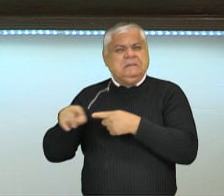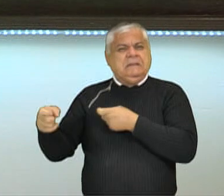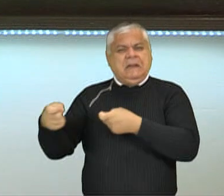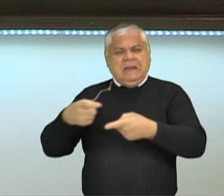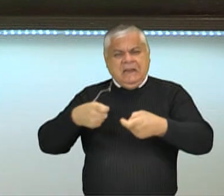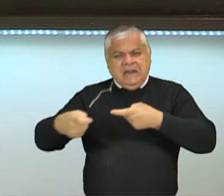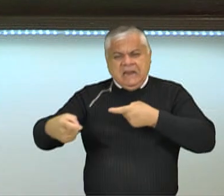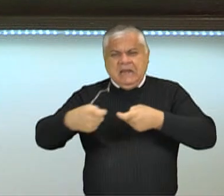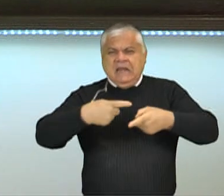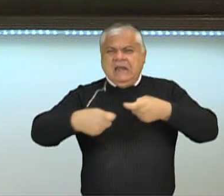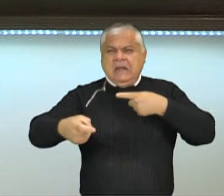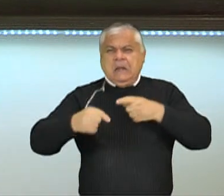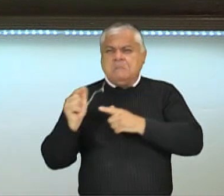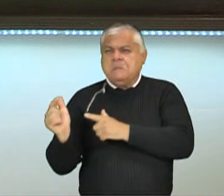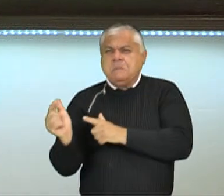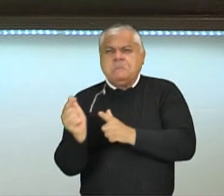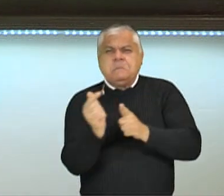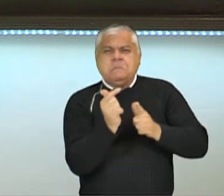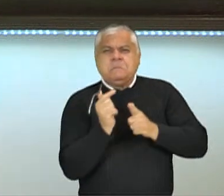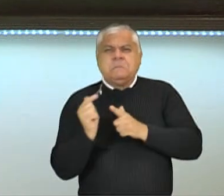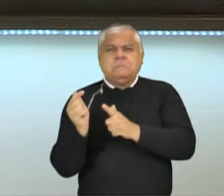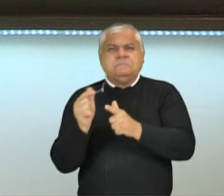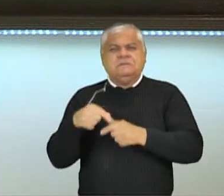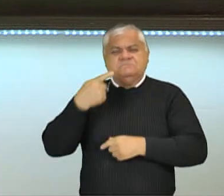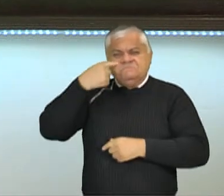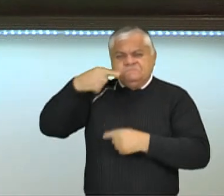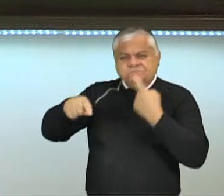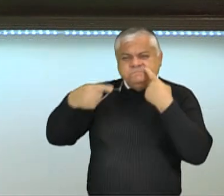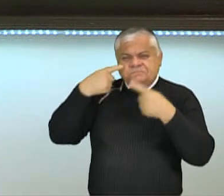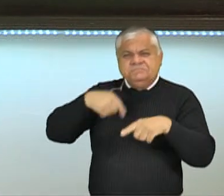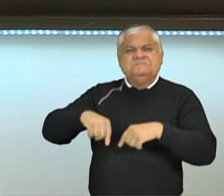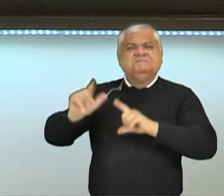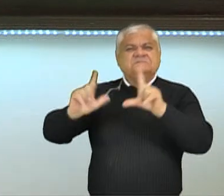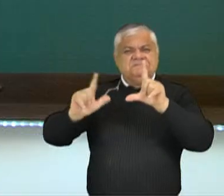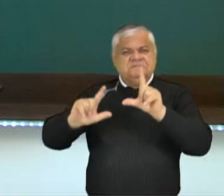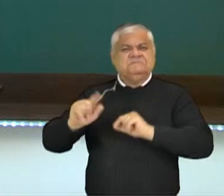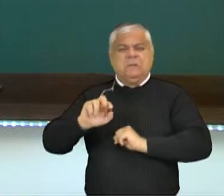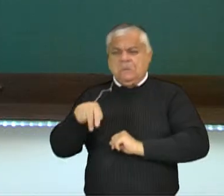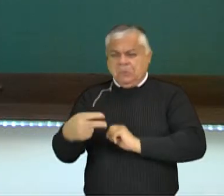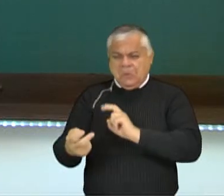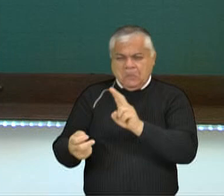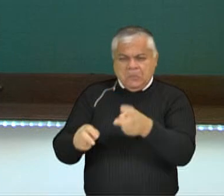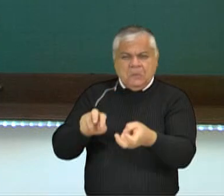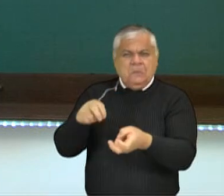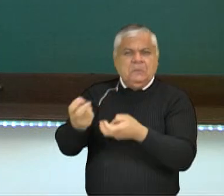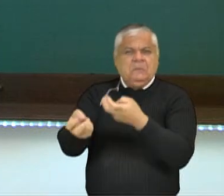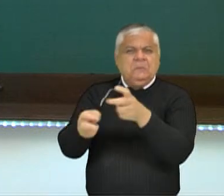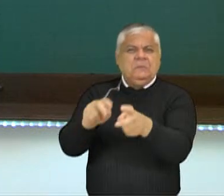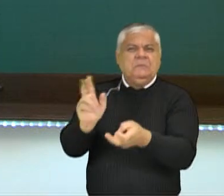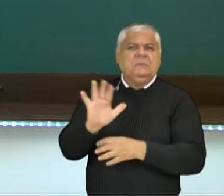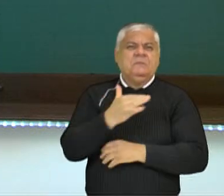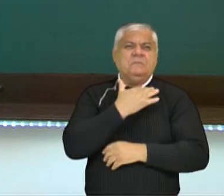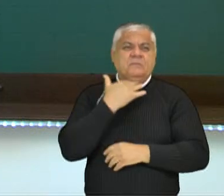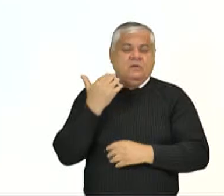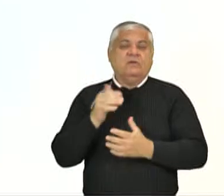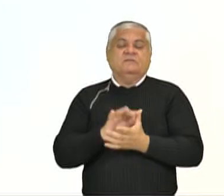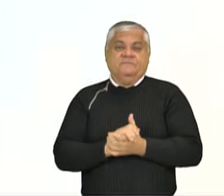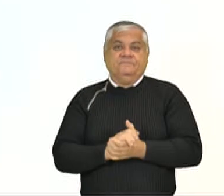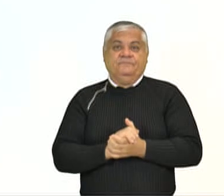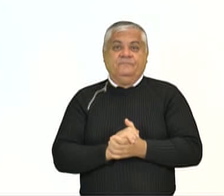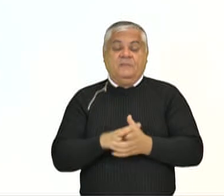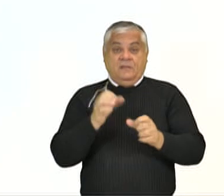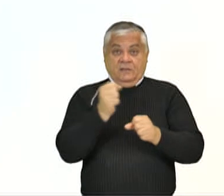guerras armadas, né, com, infelizmente, tragédias, com muitas mortes decorrentes dessas guerras. Em